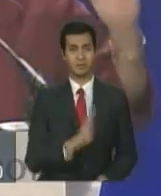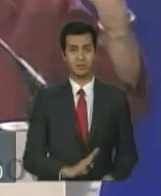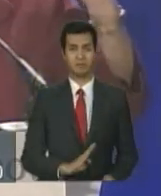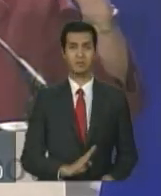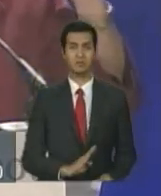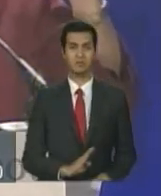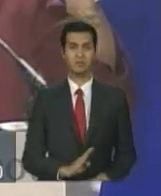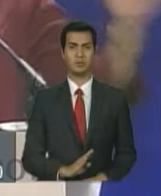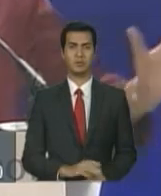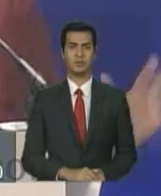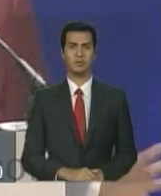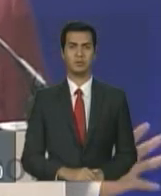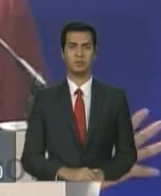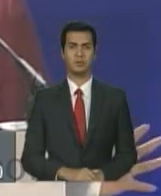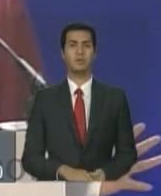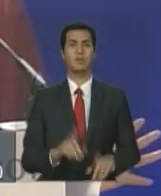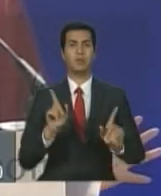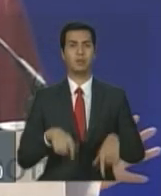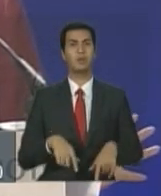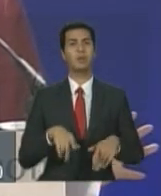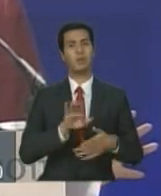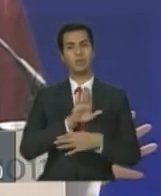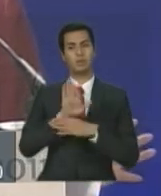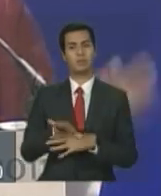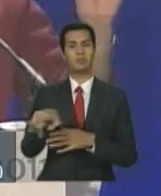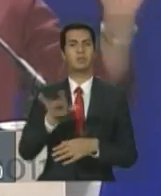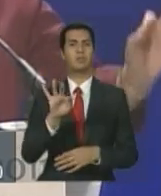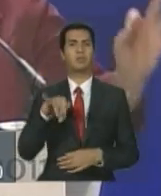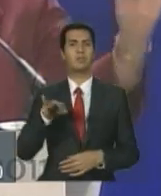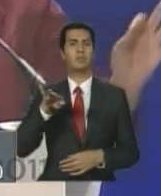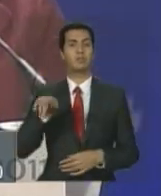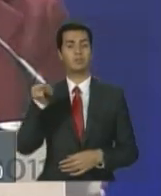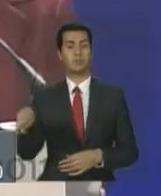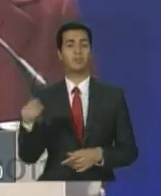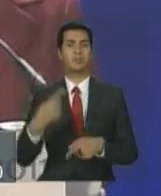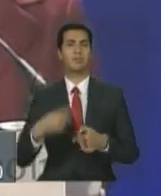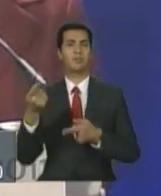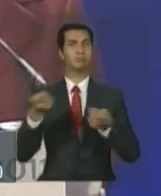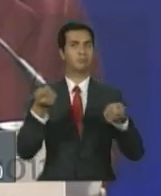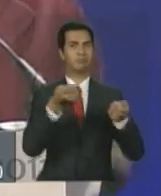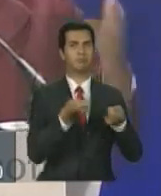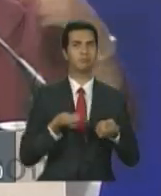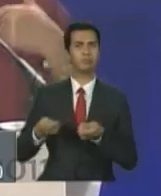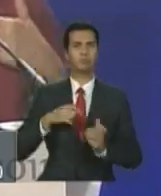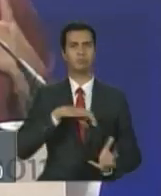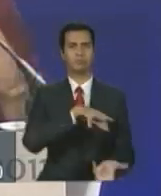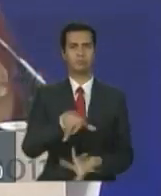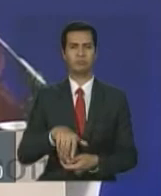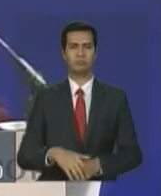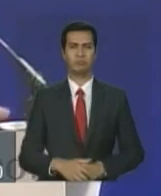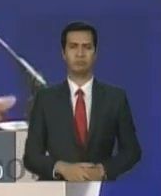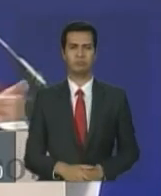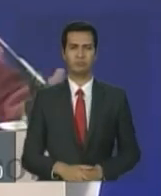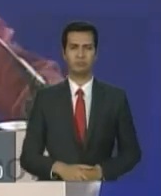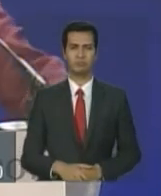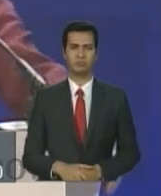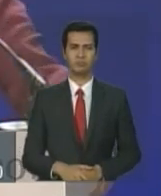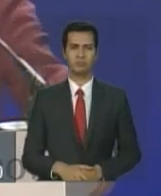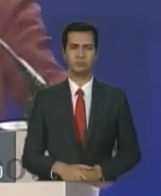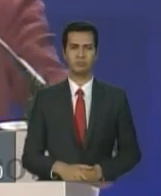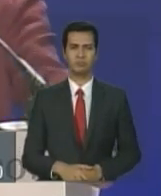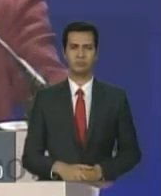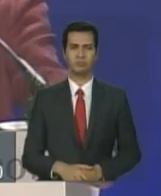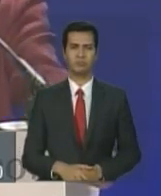mecanismo que rege as relações internacionais, via Fundo Monetário. Eu posso até divergir,